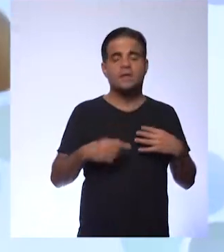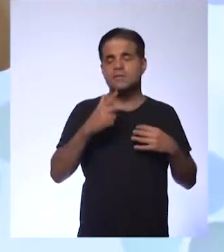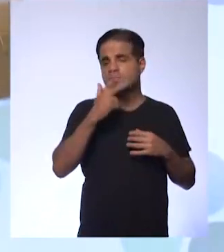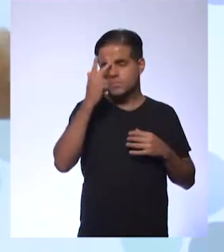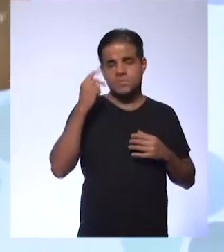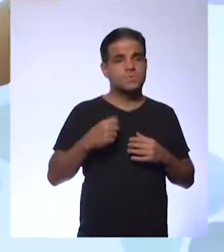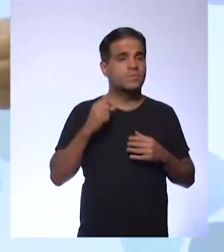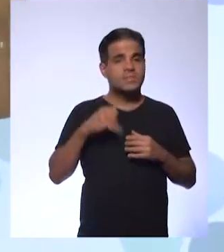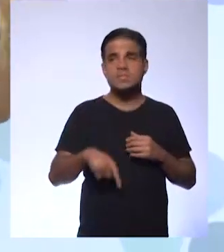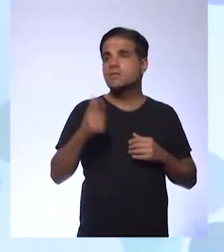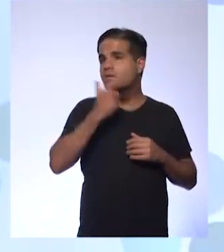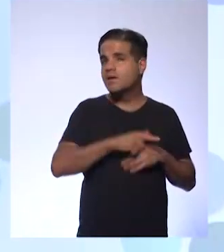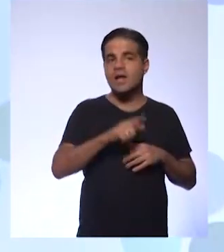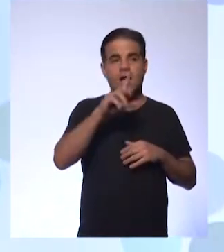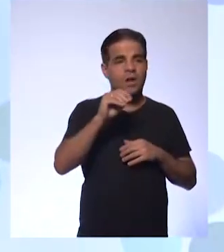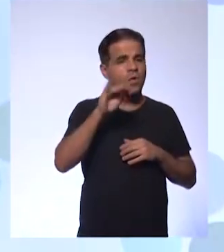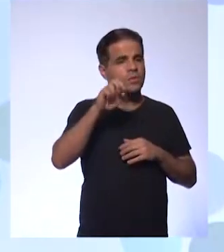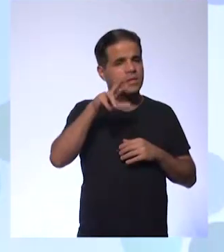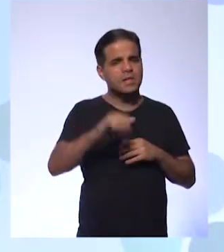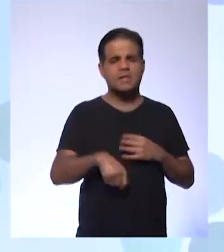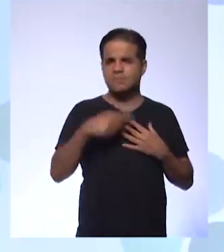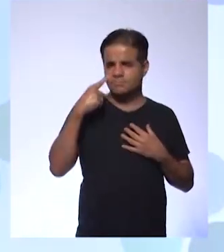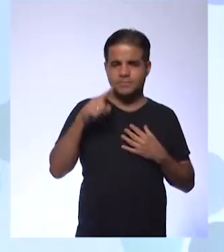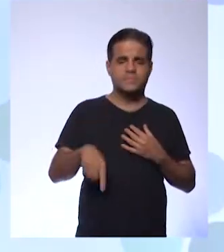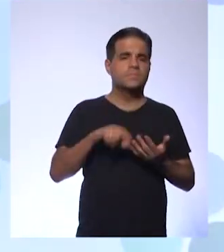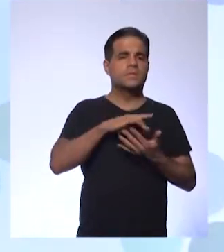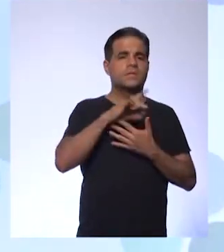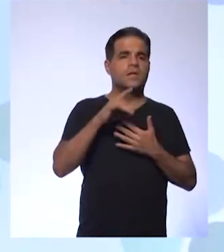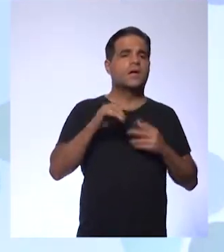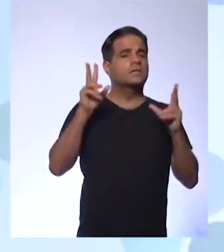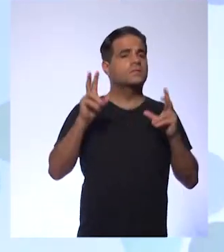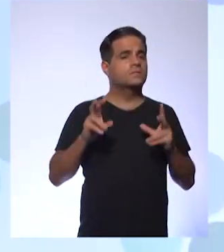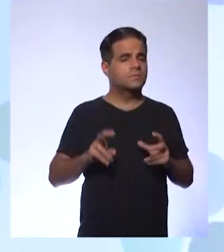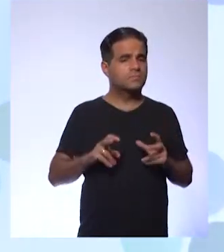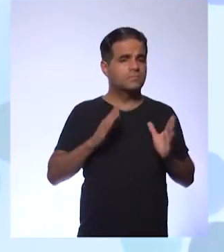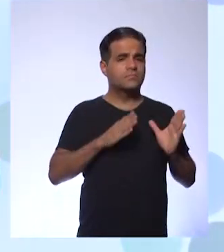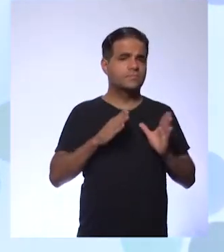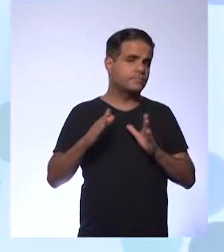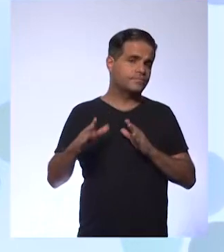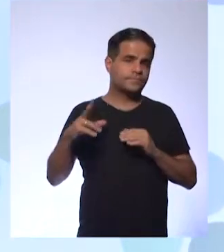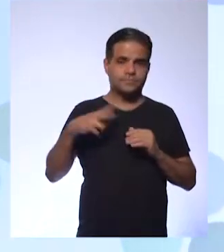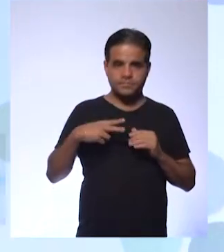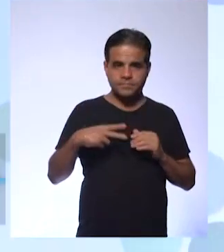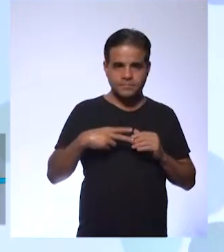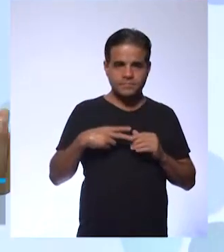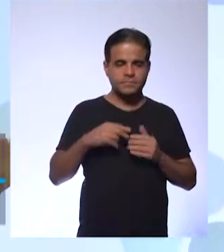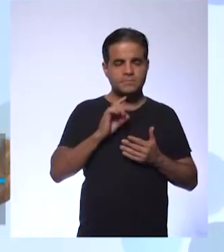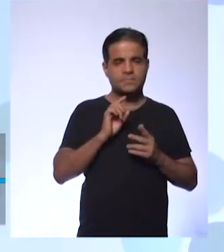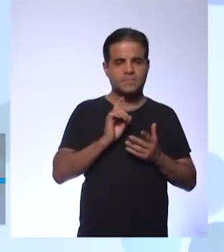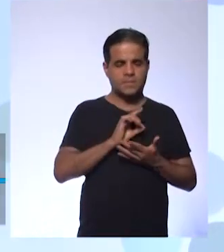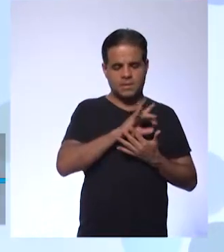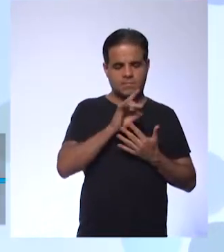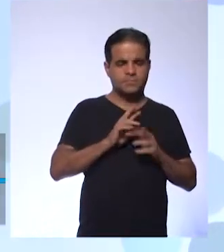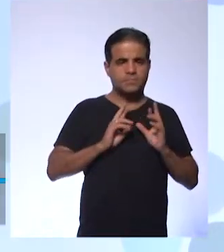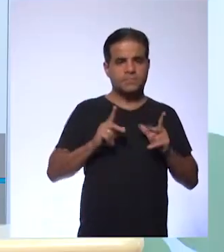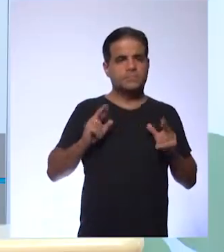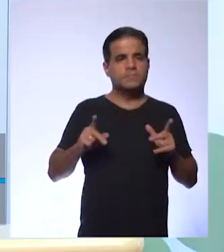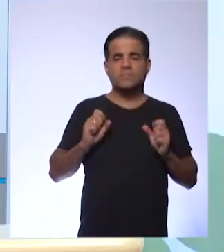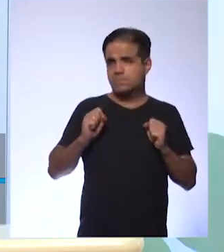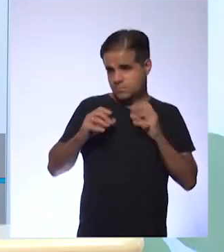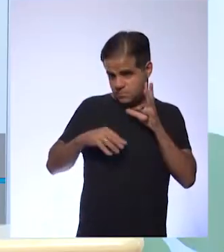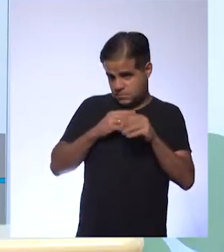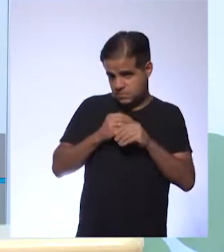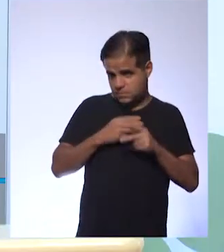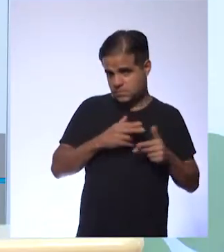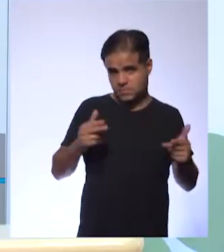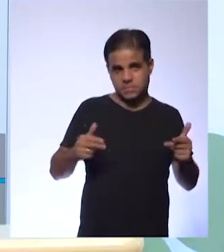se ganhar na loteria. Vocês viram? Cada situação, cada particularidade, uma diferente da outra, não Posso é? complementar agora